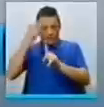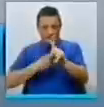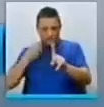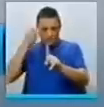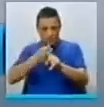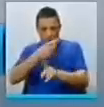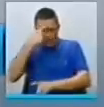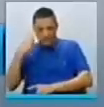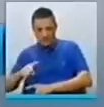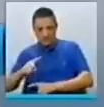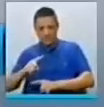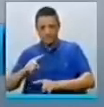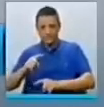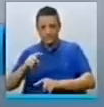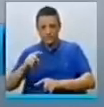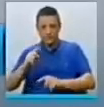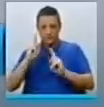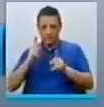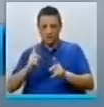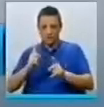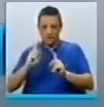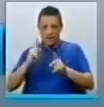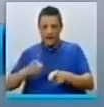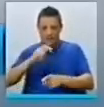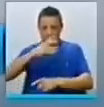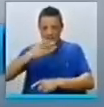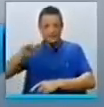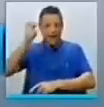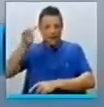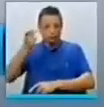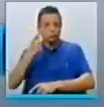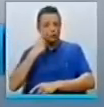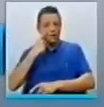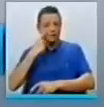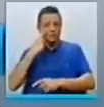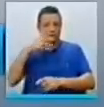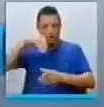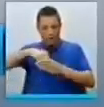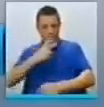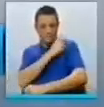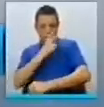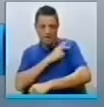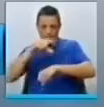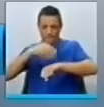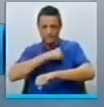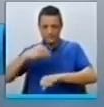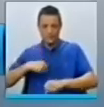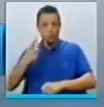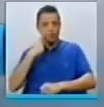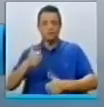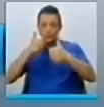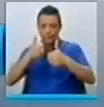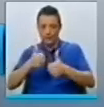e eu sou docente da faculdade de medicina há 37 anos portanto conheço muito bem a faculdade de medicina e Esse aspecto eh